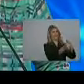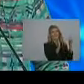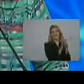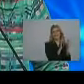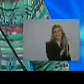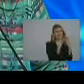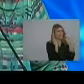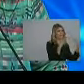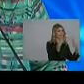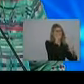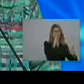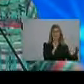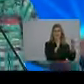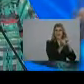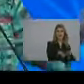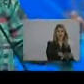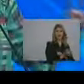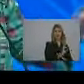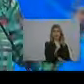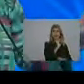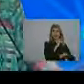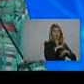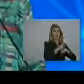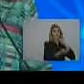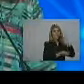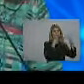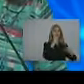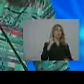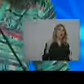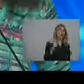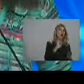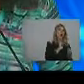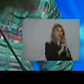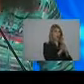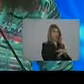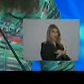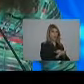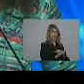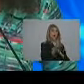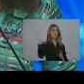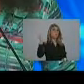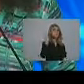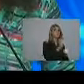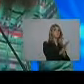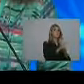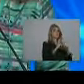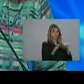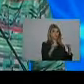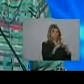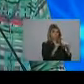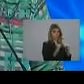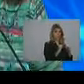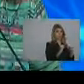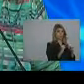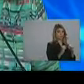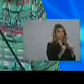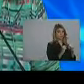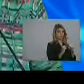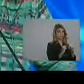os atletas, em nenhum momento citaram aqui que a Olimpíada foi bancada com recurso federal. Isso chama-se